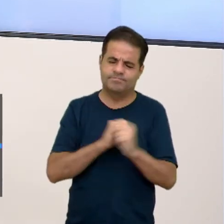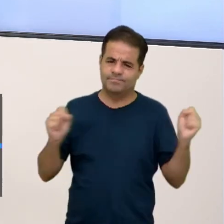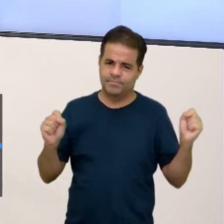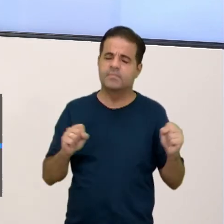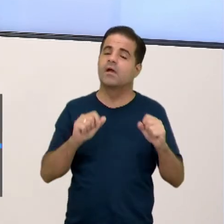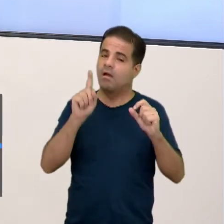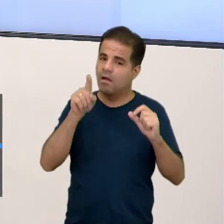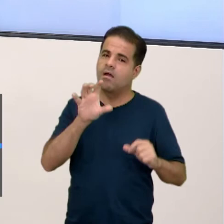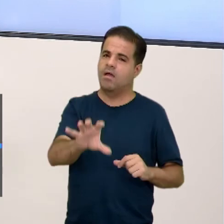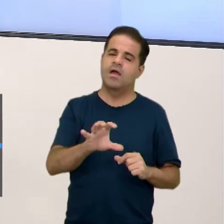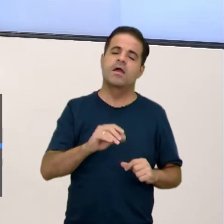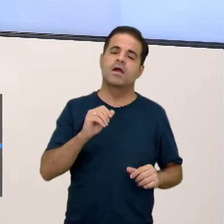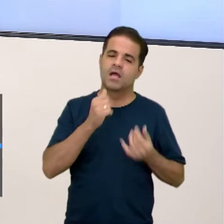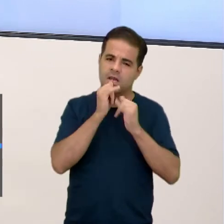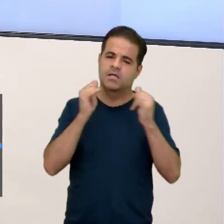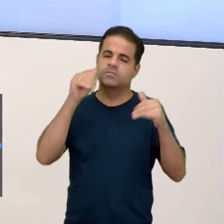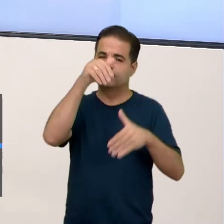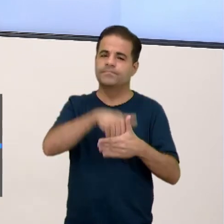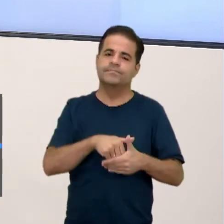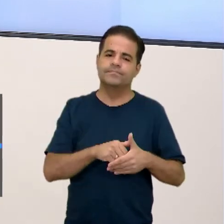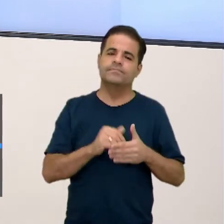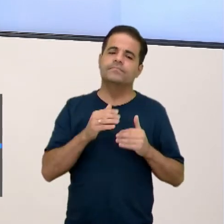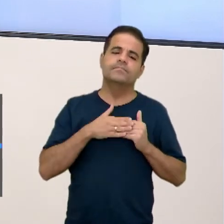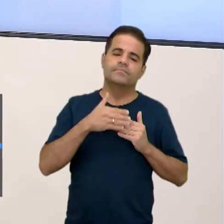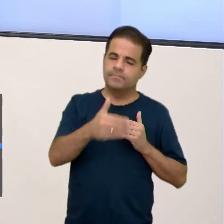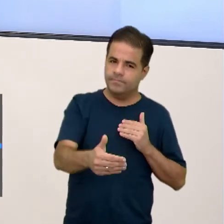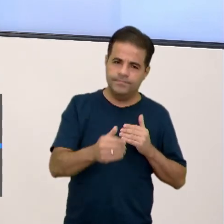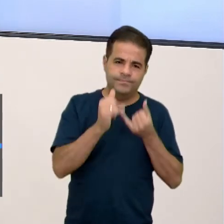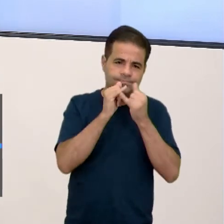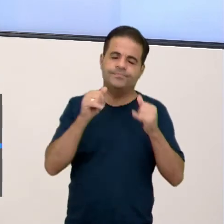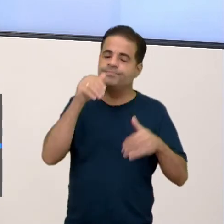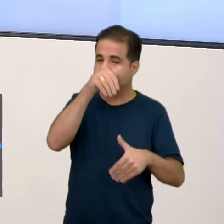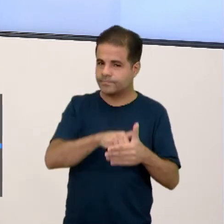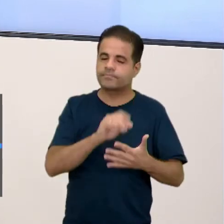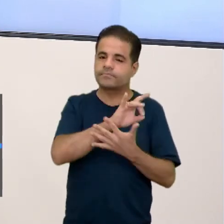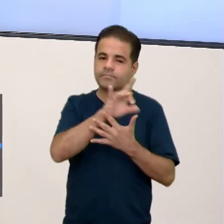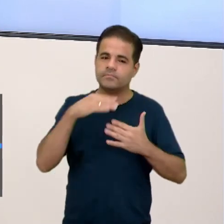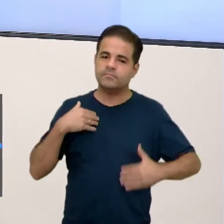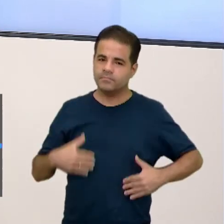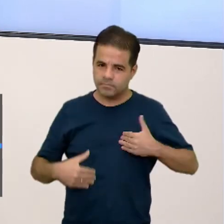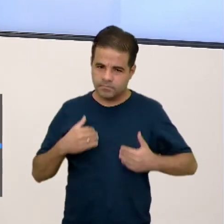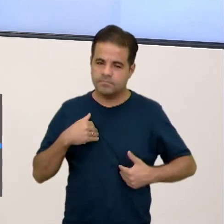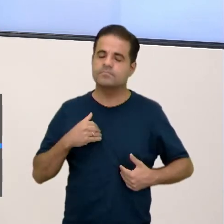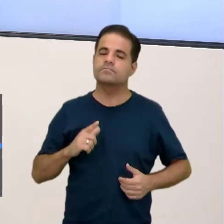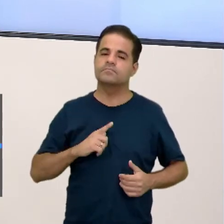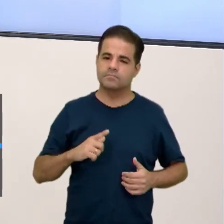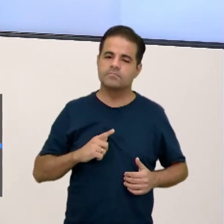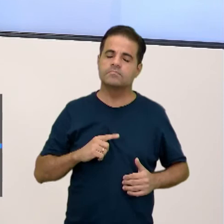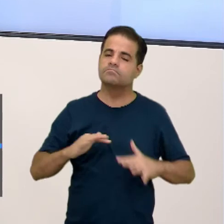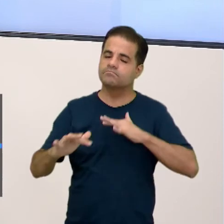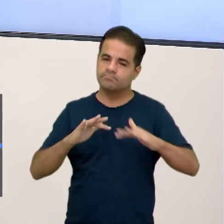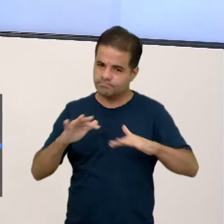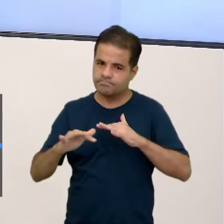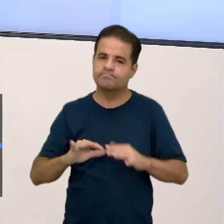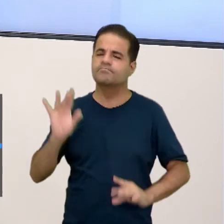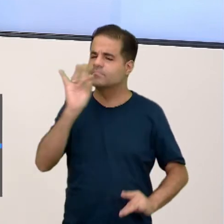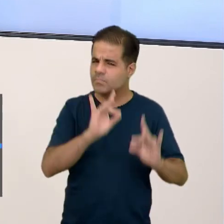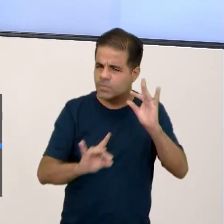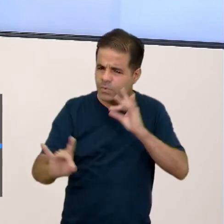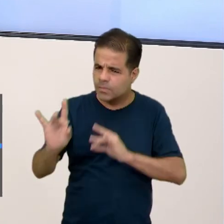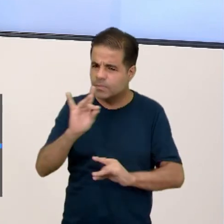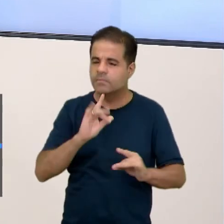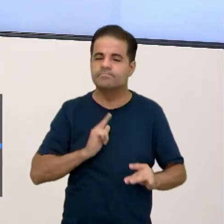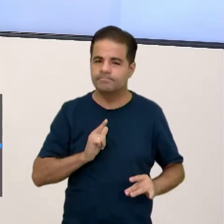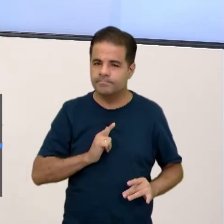sobre isso que é energia interna, este movimento interno aí que cada corpo tem devido à movimentação das suas partículas, tá